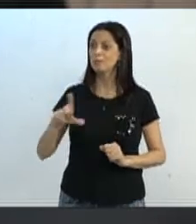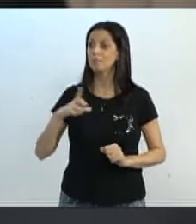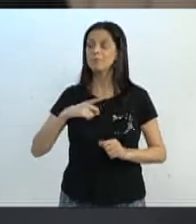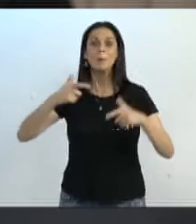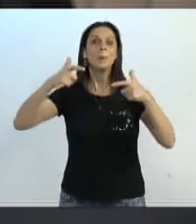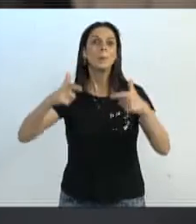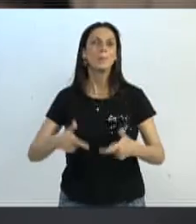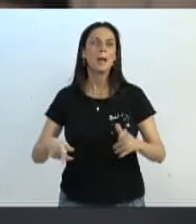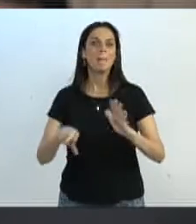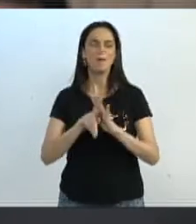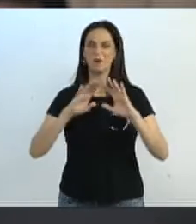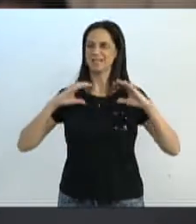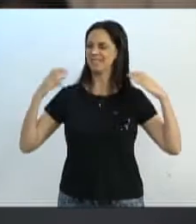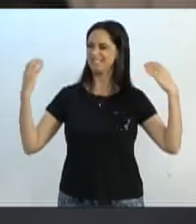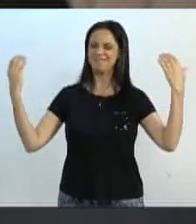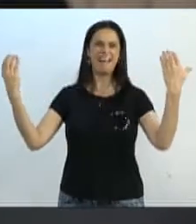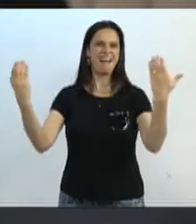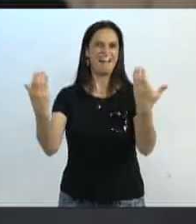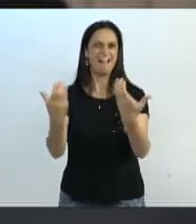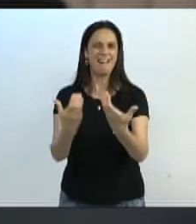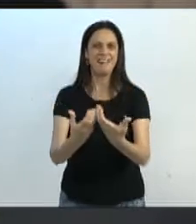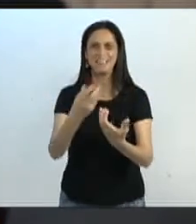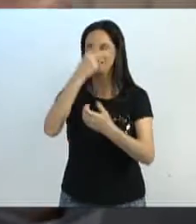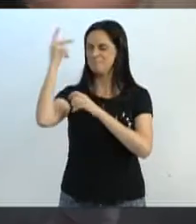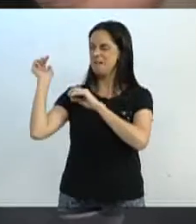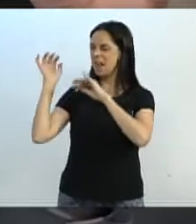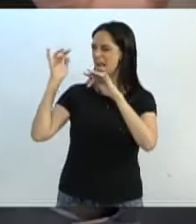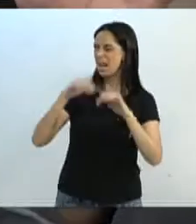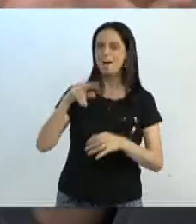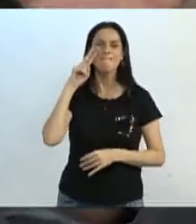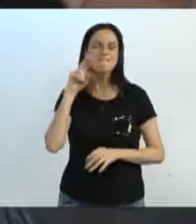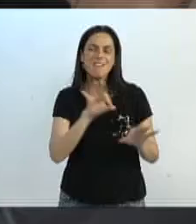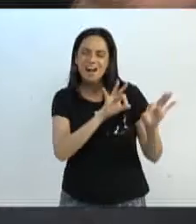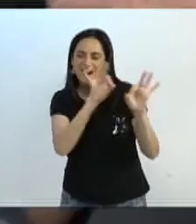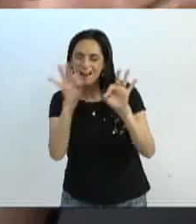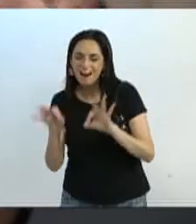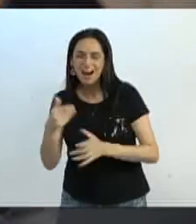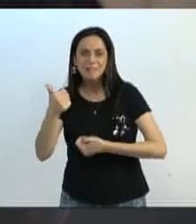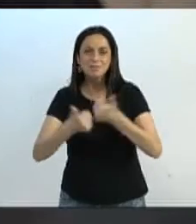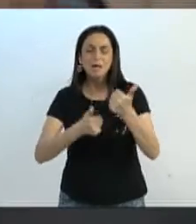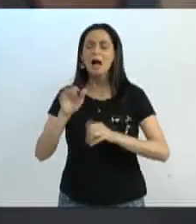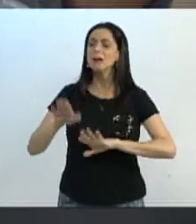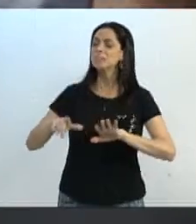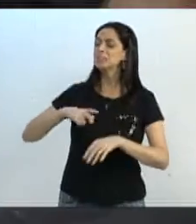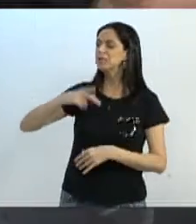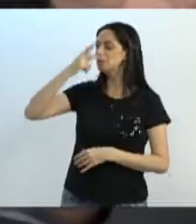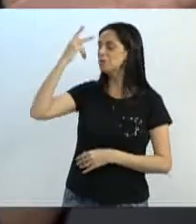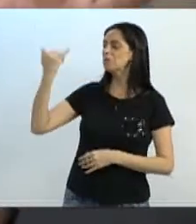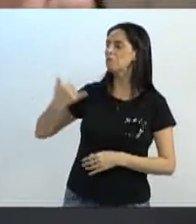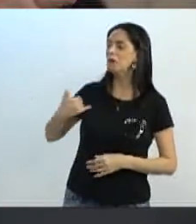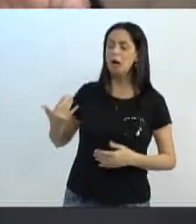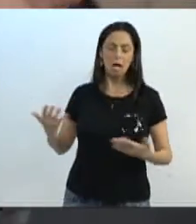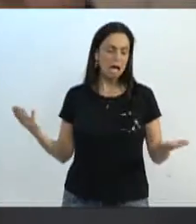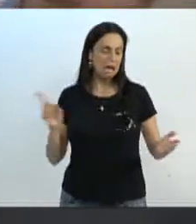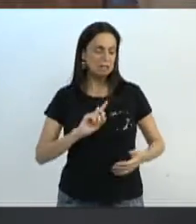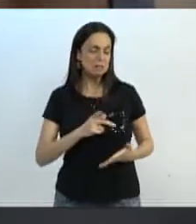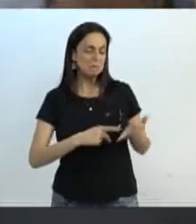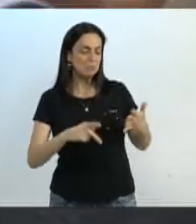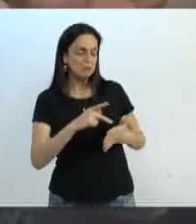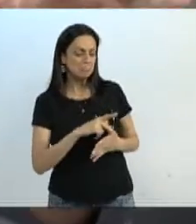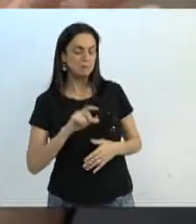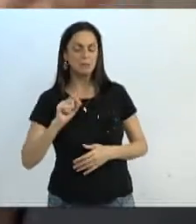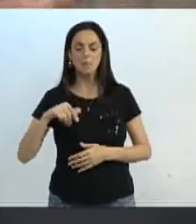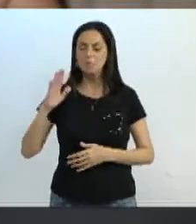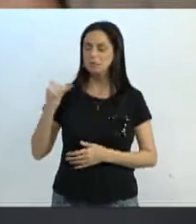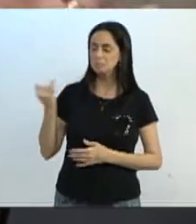espaço, o seu estádio, enfim. E aí não adianta as pessoas virem dizer, ah, mas isso não é prioridade, mas isso é recurso para a saúde, para a educação, para